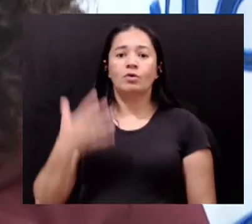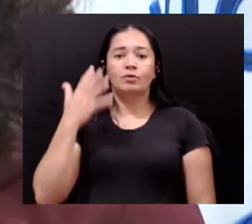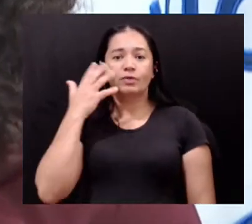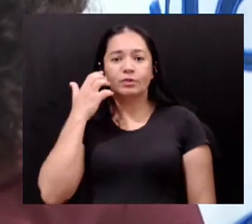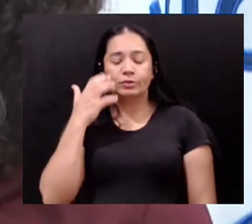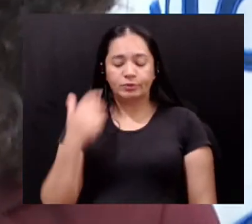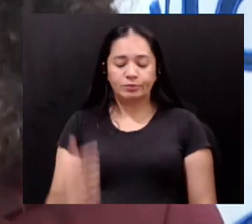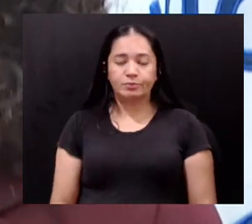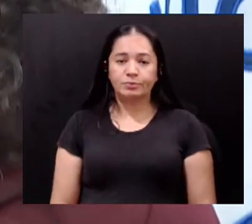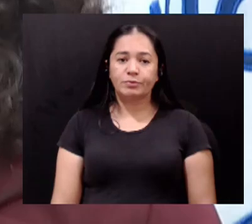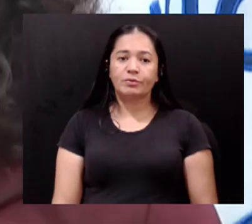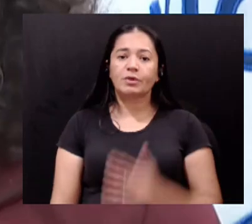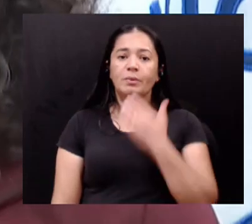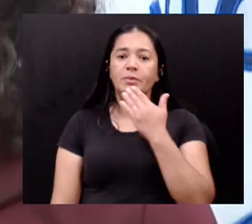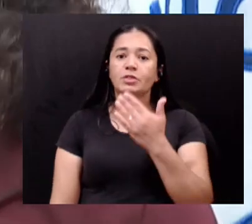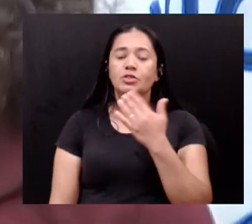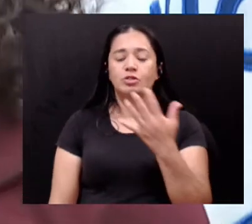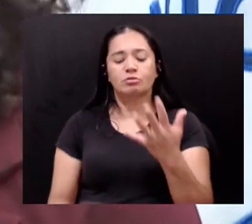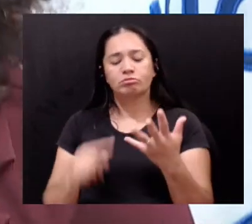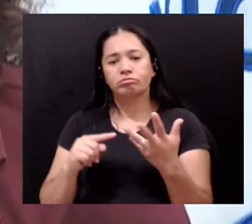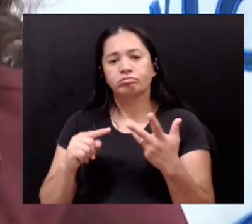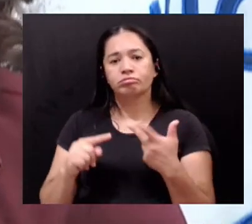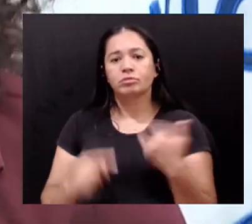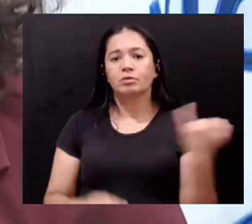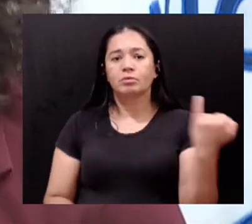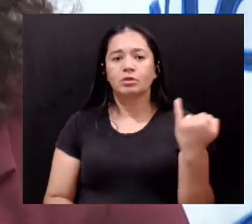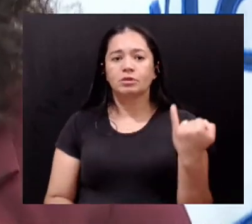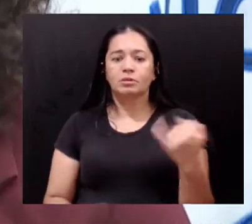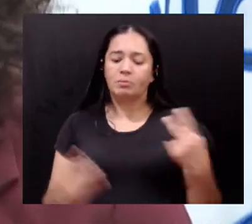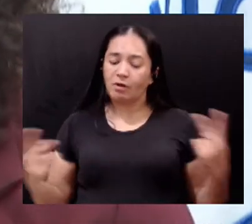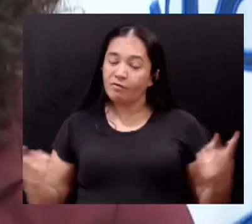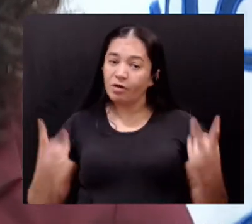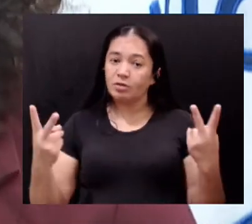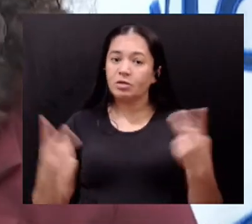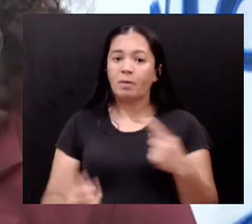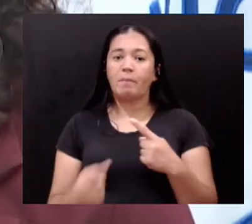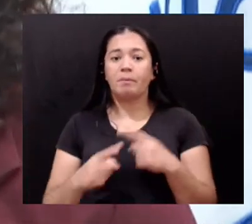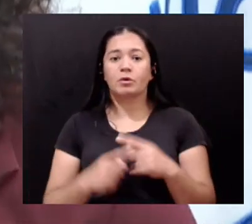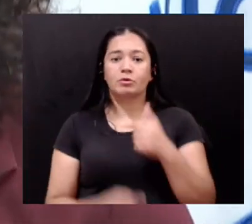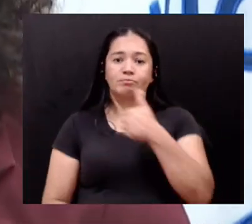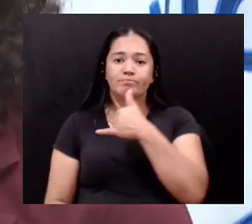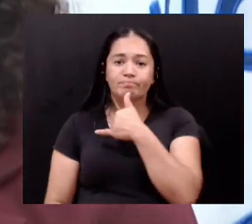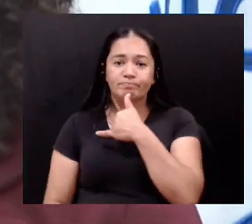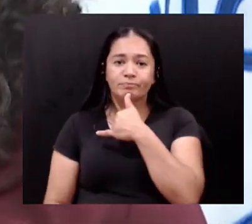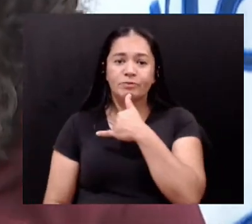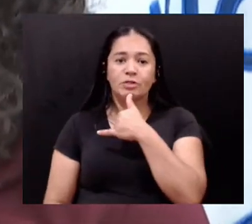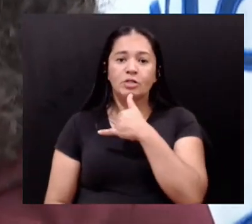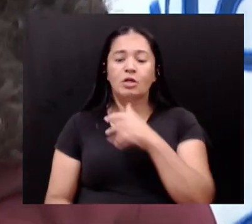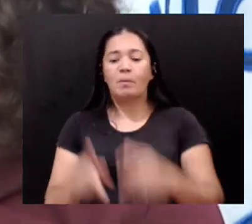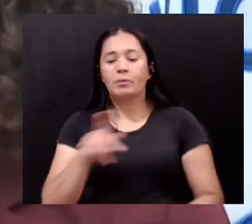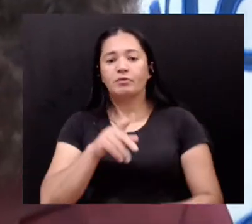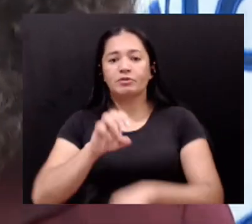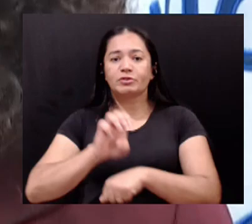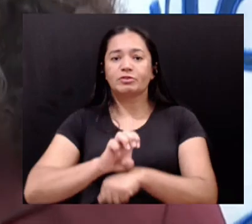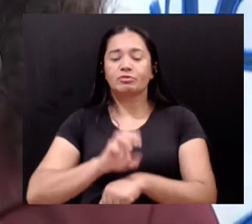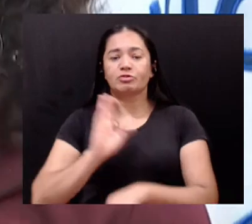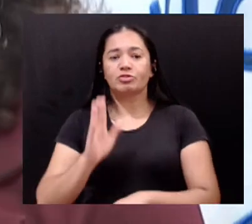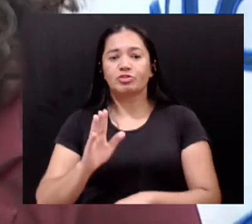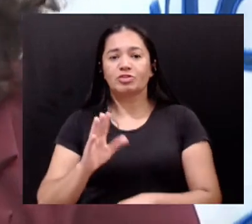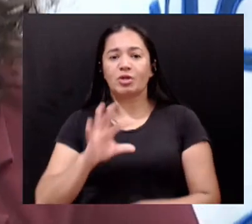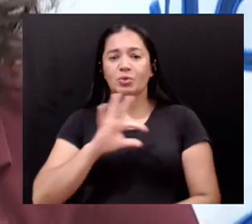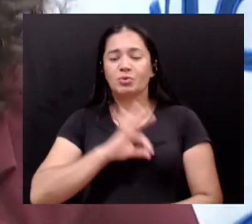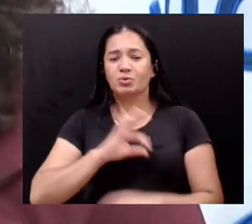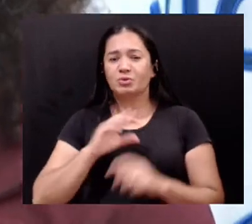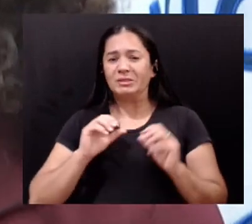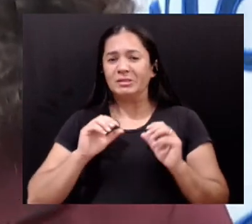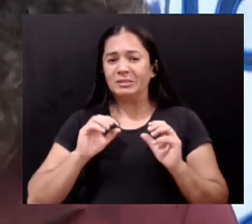reivindicações importantes para a valorização da categoria. A gente sabe que, infelizmente, os professores da Rede Estadual vêm enfrentando um arroxo salarial há bastante tempo,